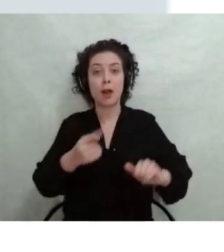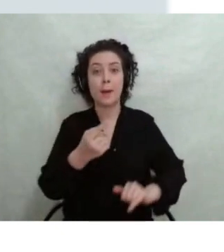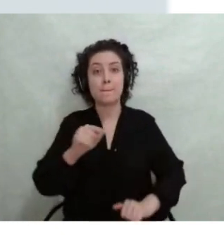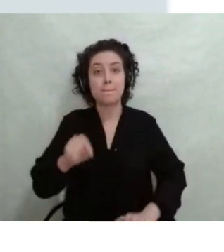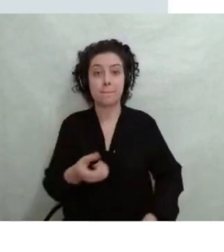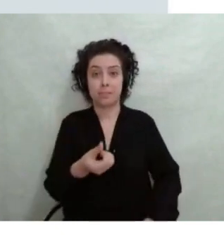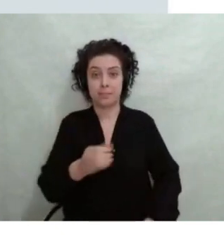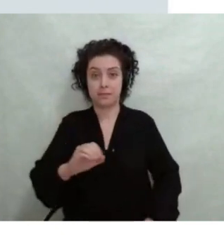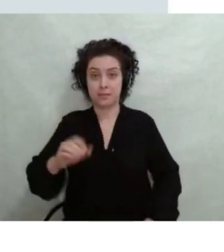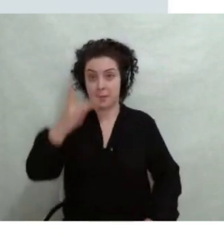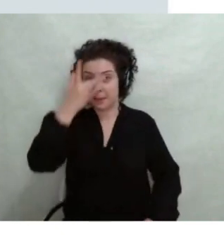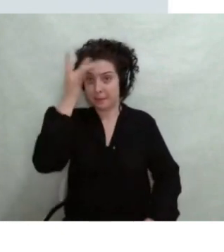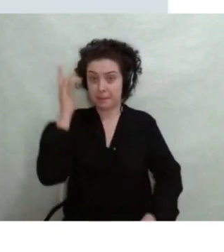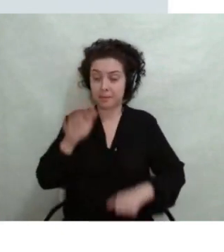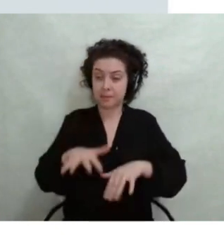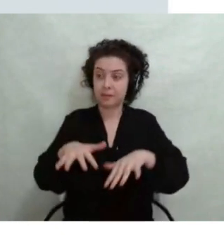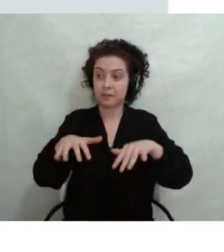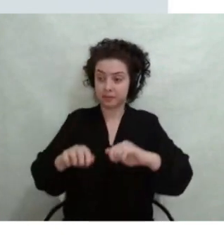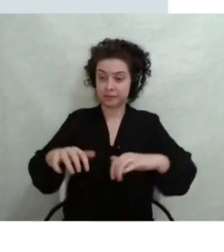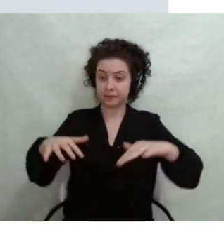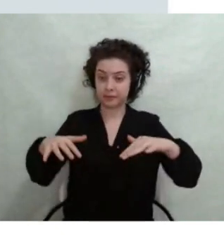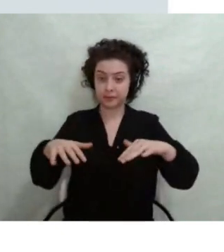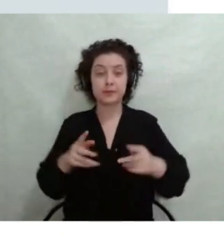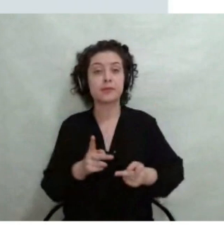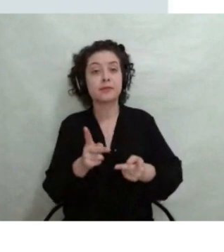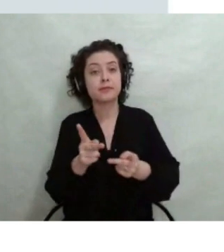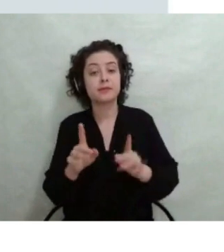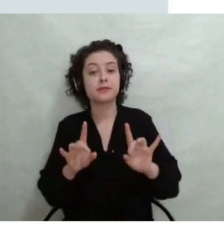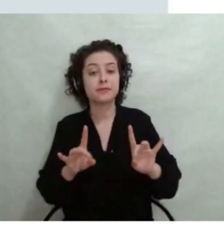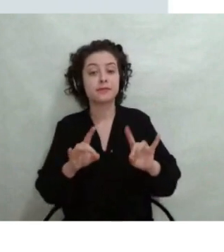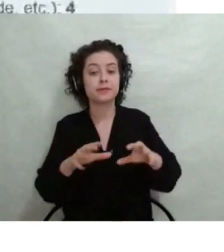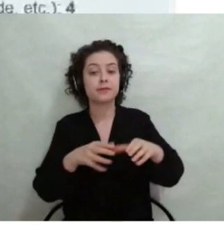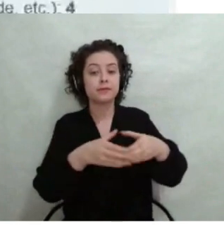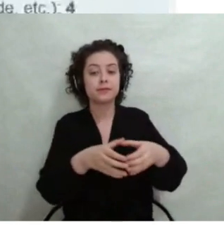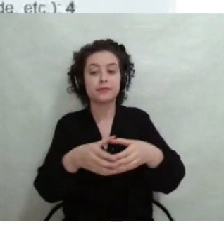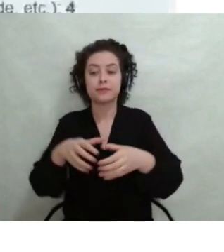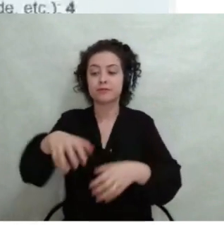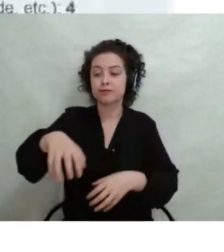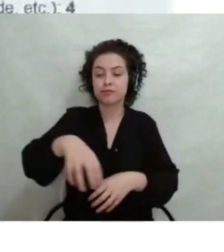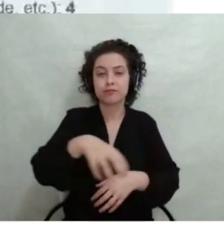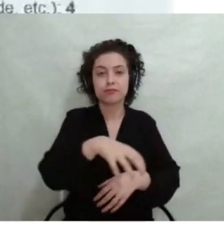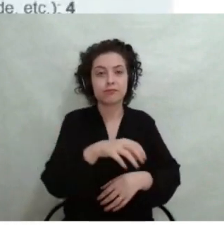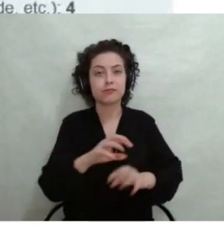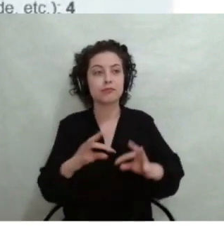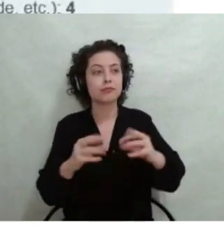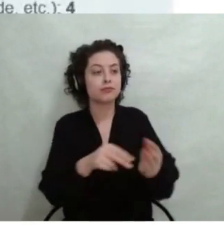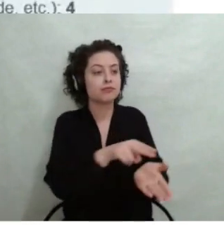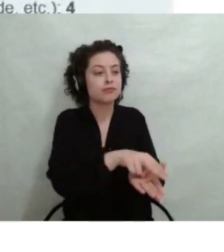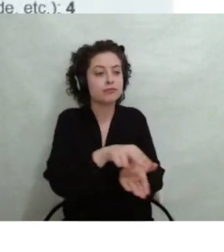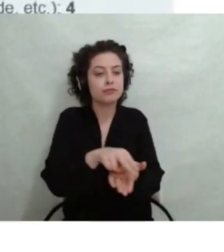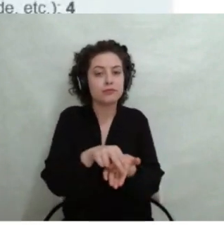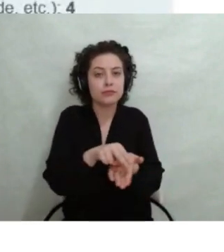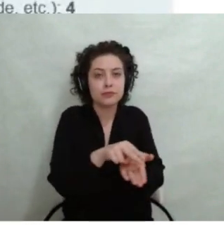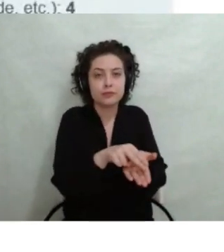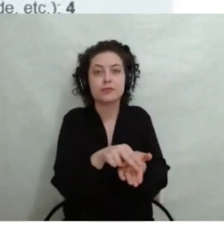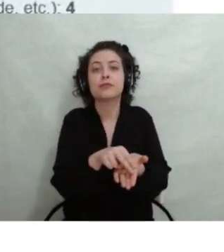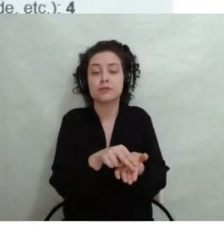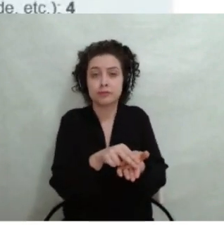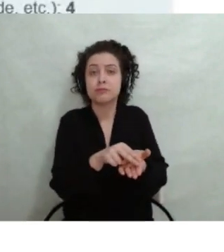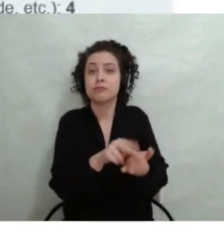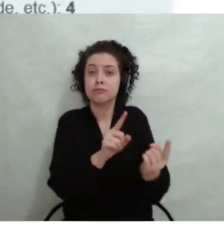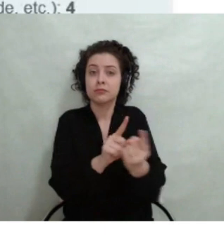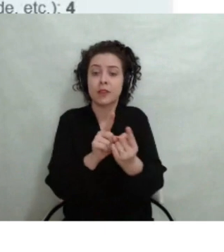as visitas técnicas da equipe em todas as unidades de internação do pronto-socorro, e a equipe